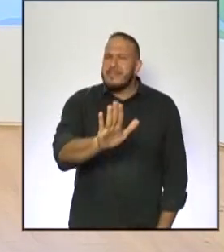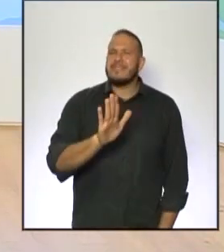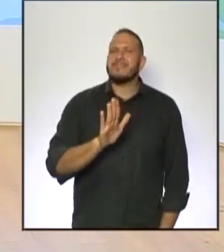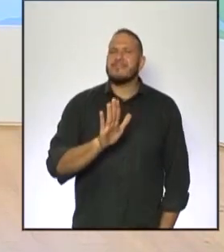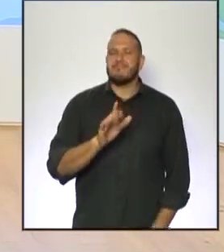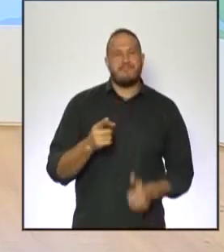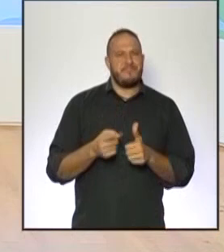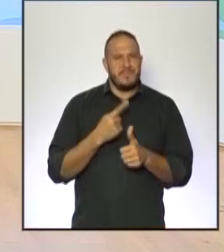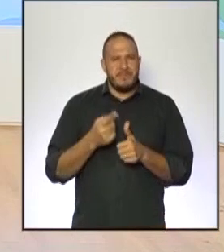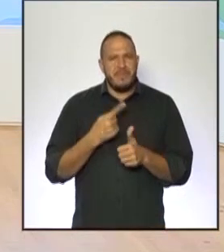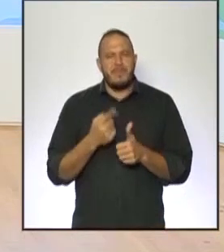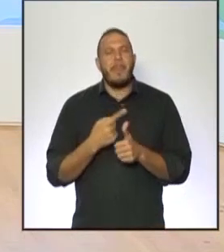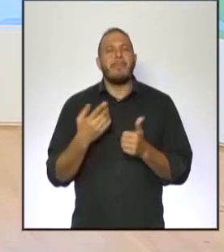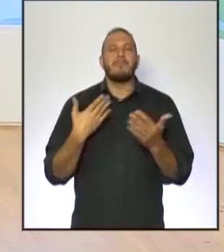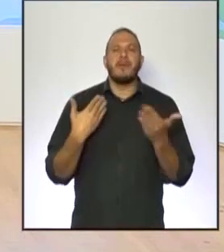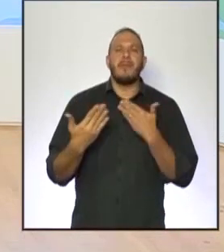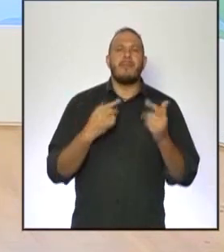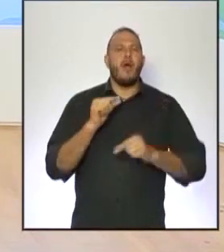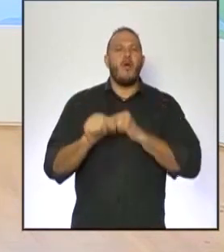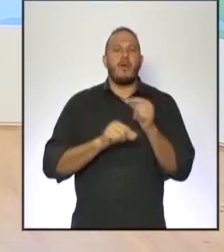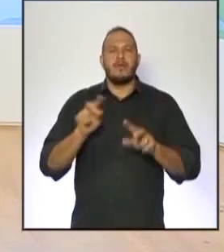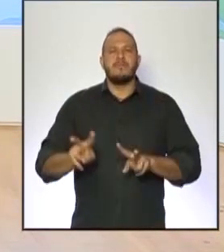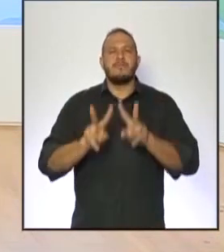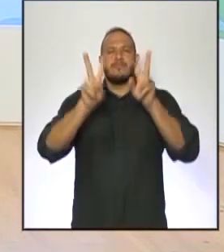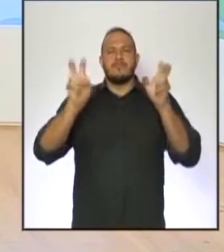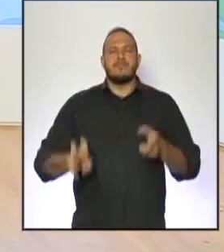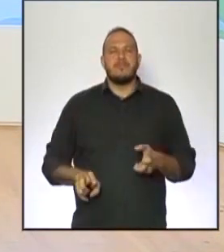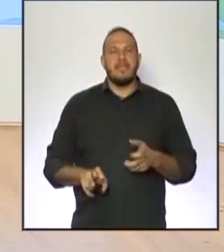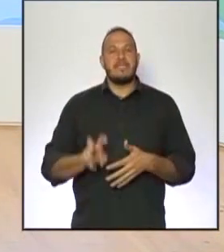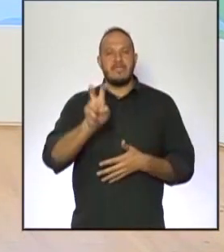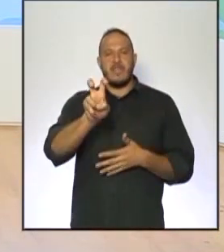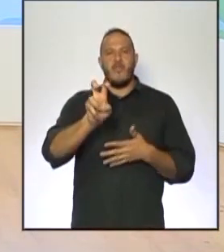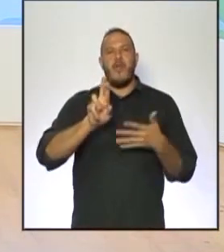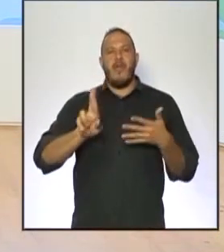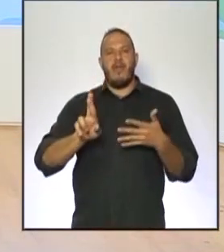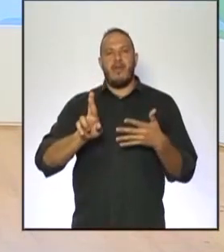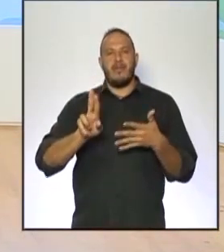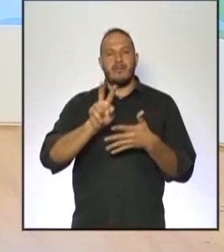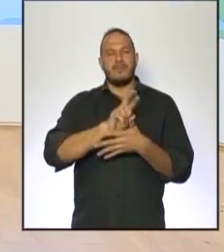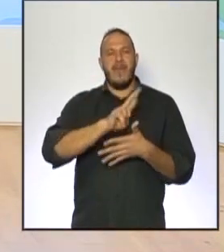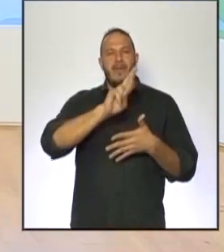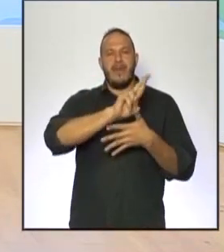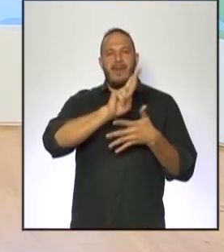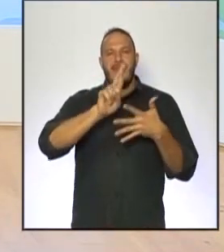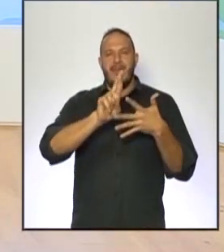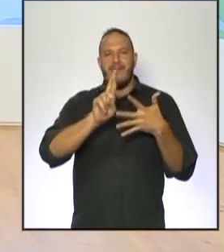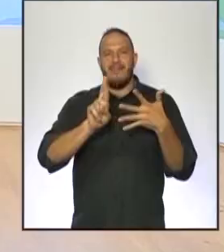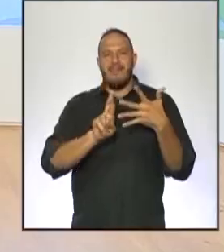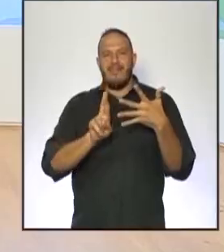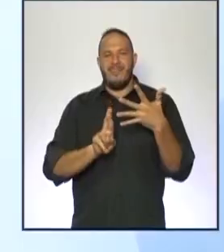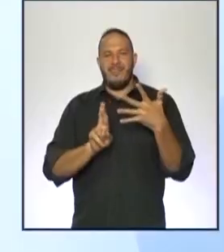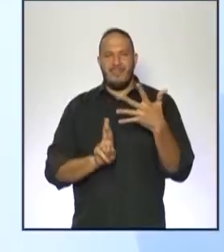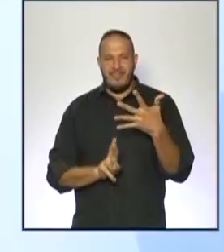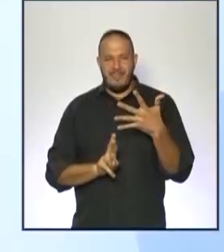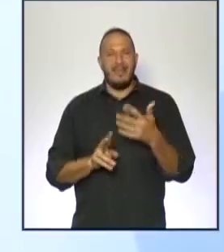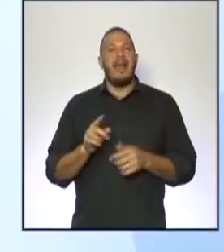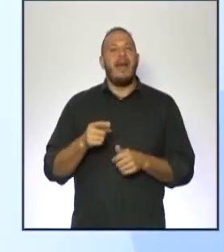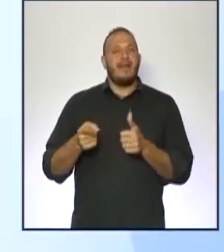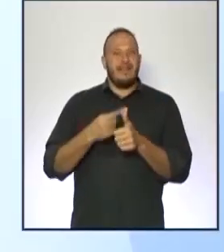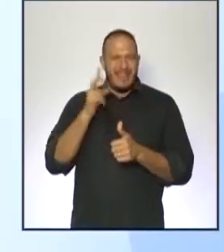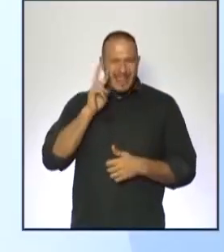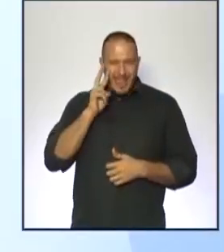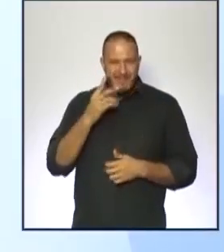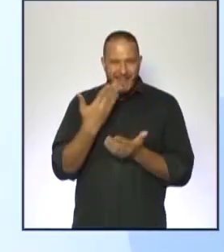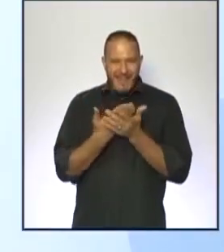um pouquinho sobre os 5 R's. Olha só, as nossas aulas anteriores nós falamos de